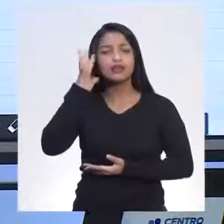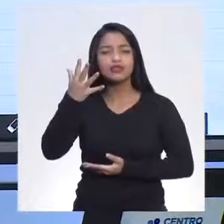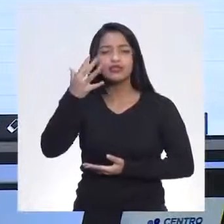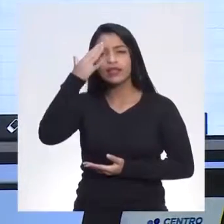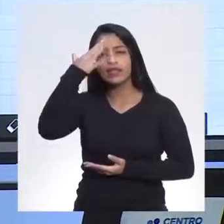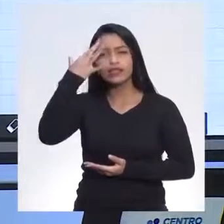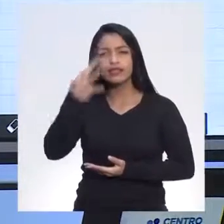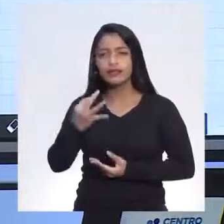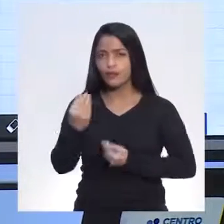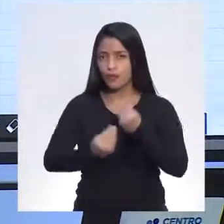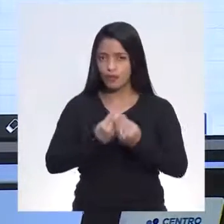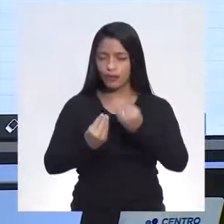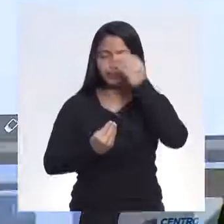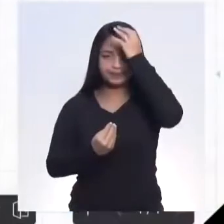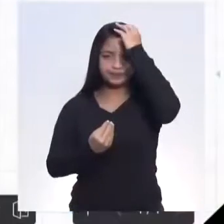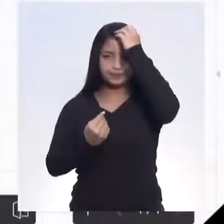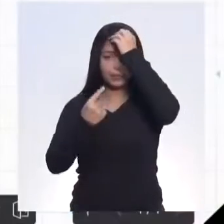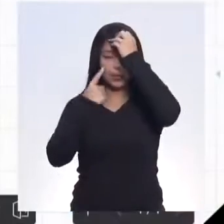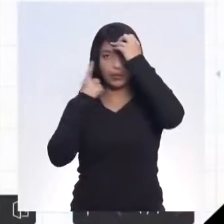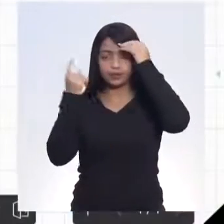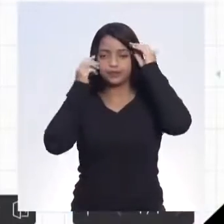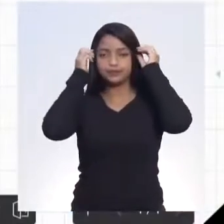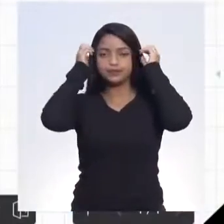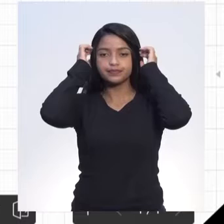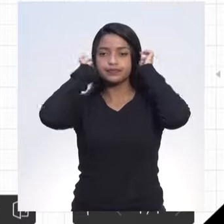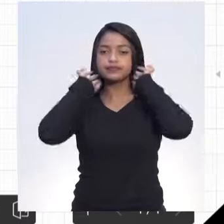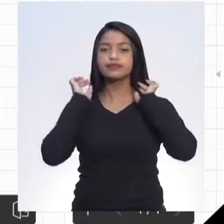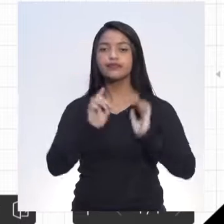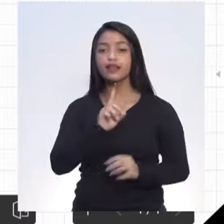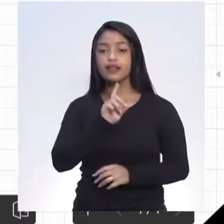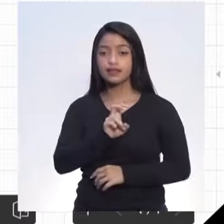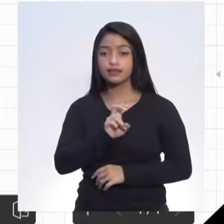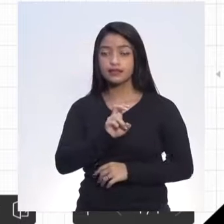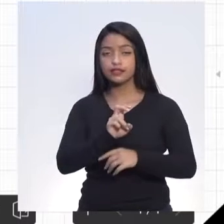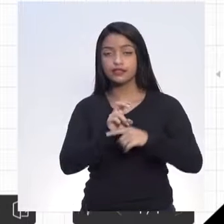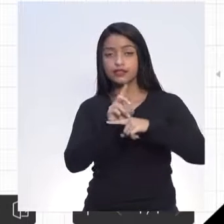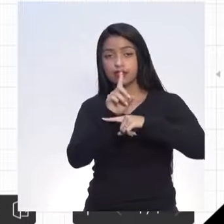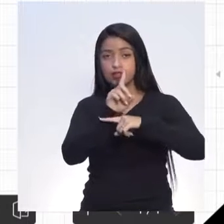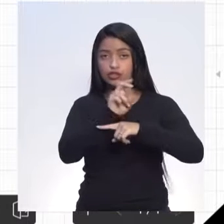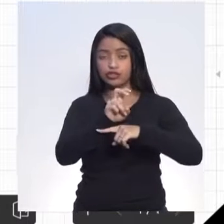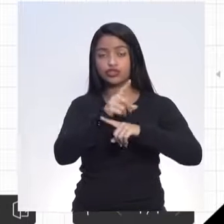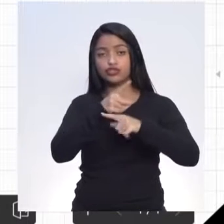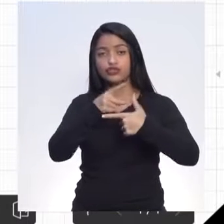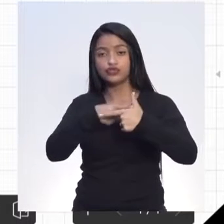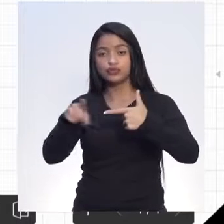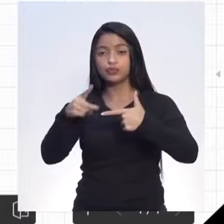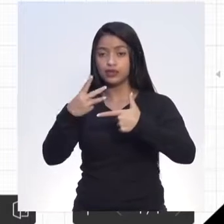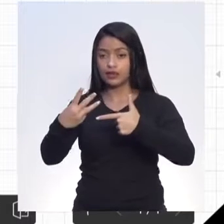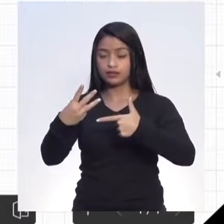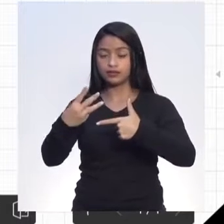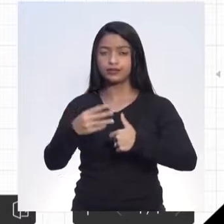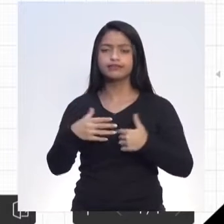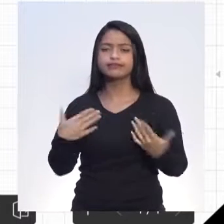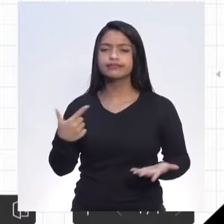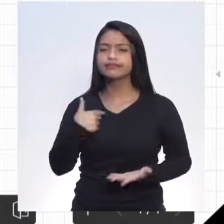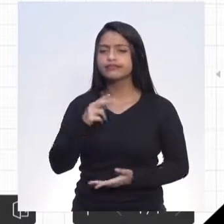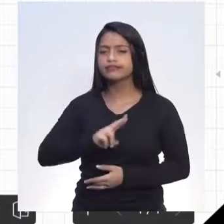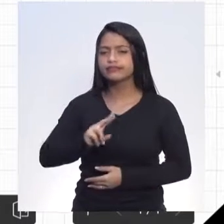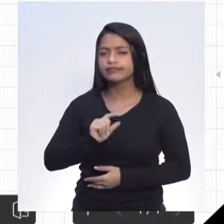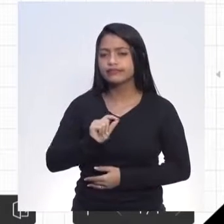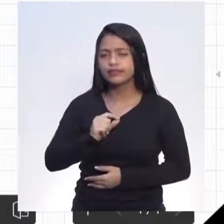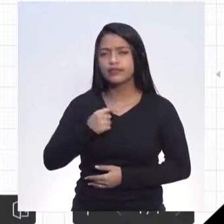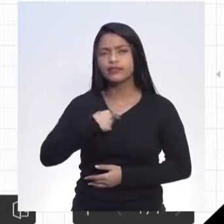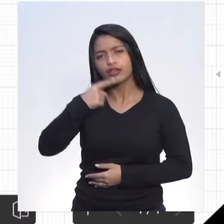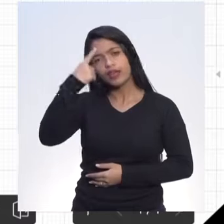ó, 15 dividido por 3. Então, eu estou usando, né, a ideia aí,